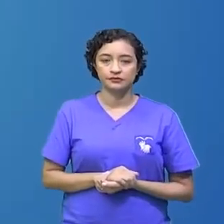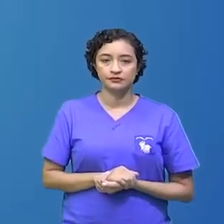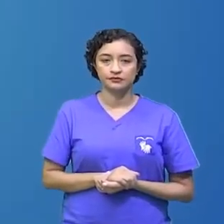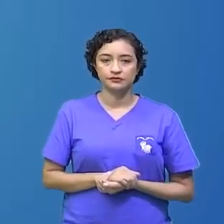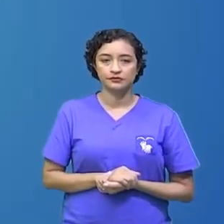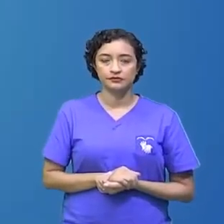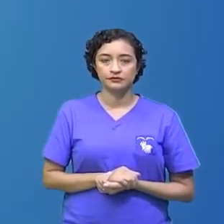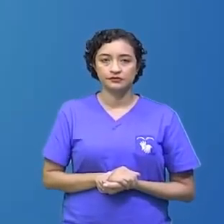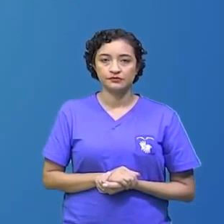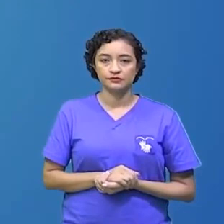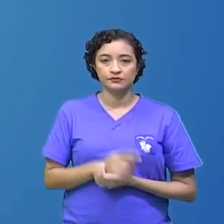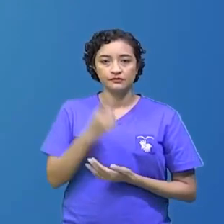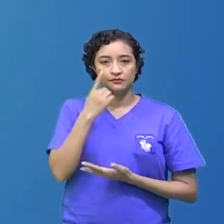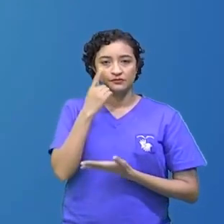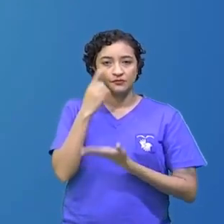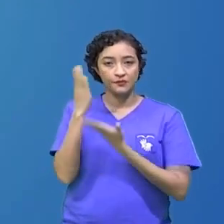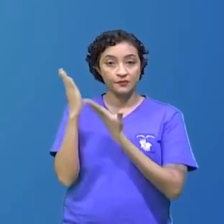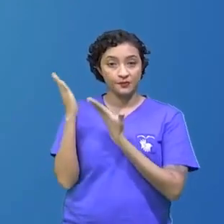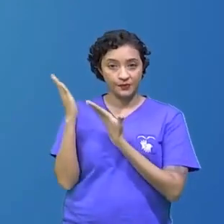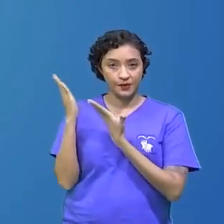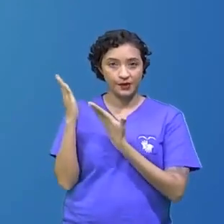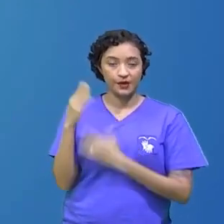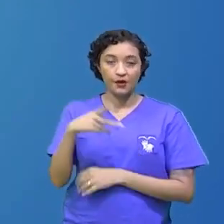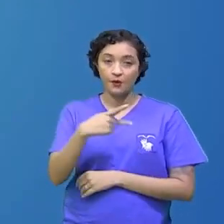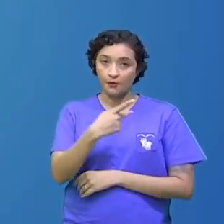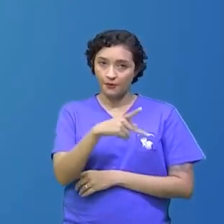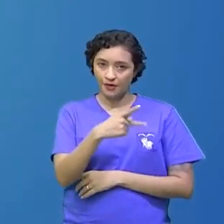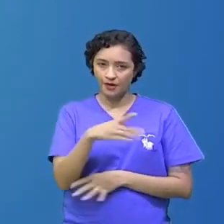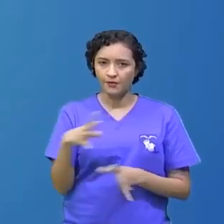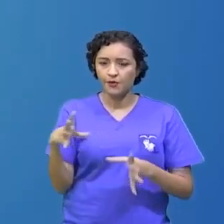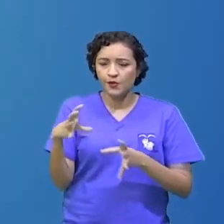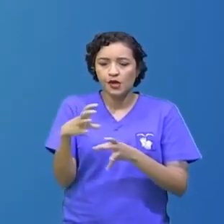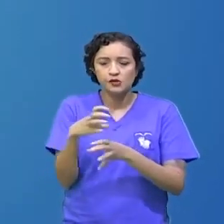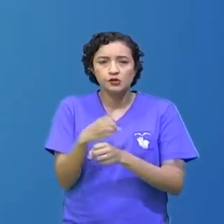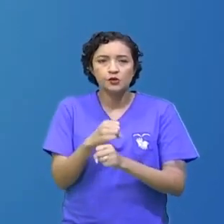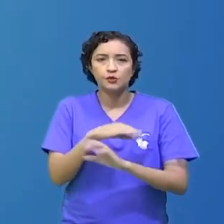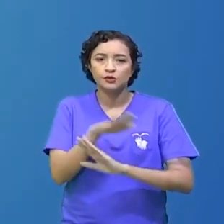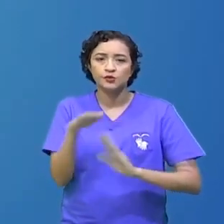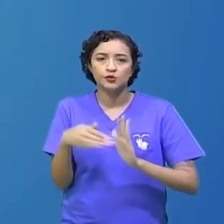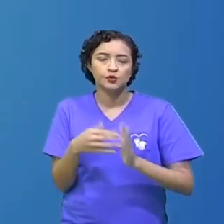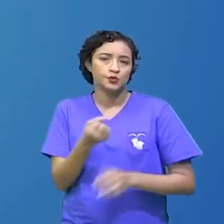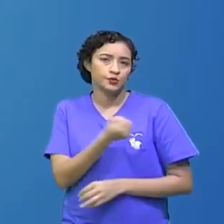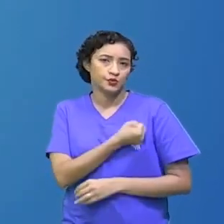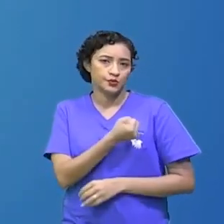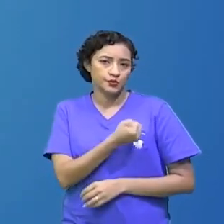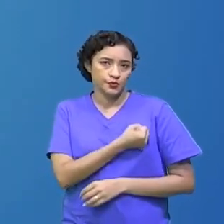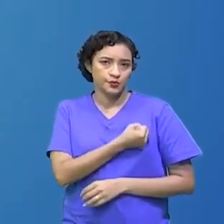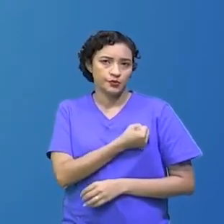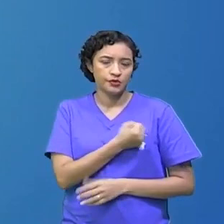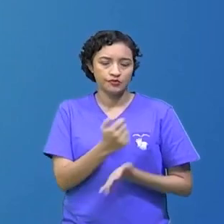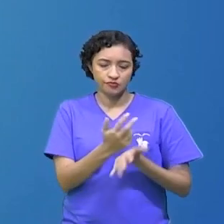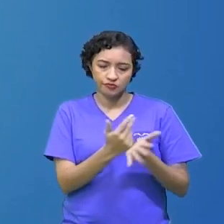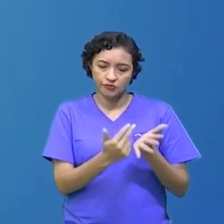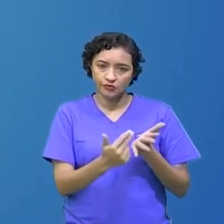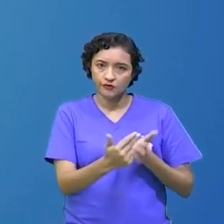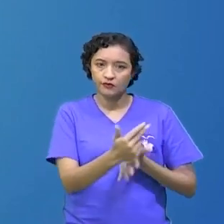O perímetro é obtido através da soma das medidas dos lados das figuras planas.